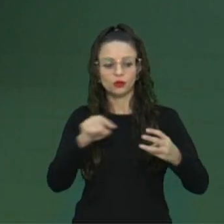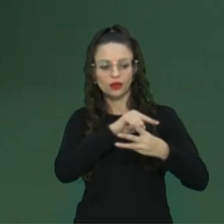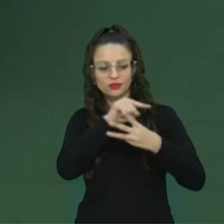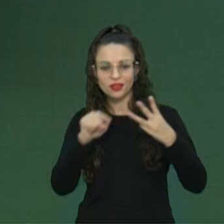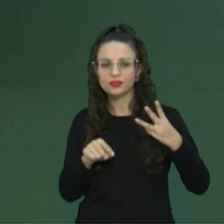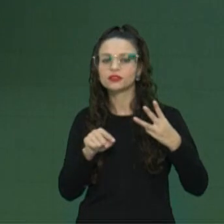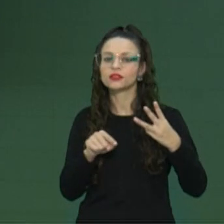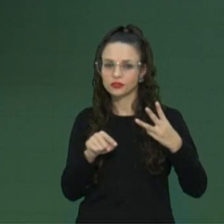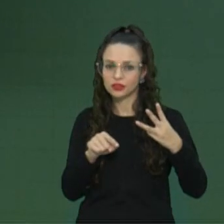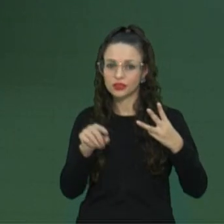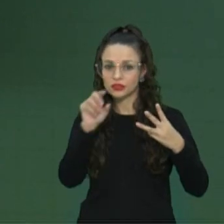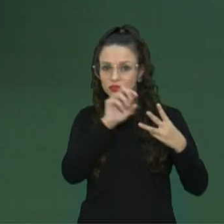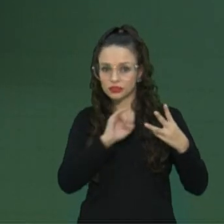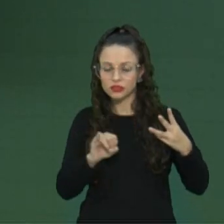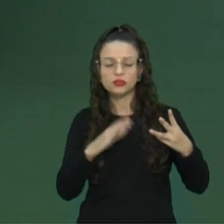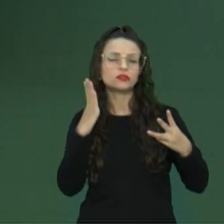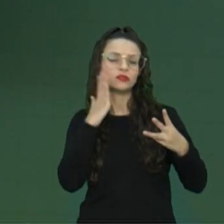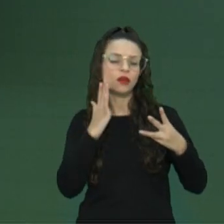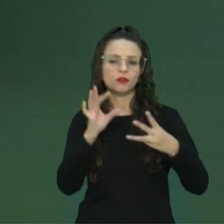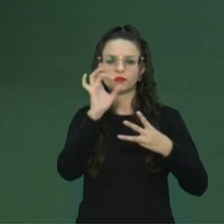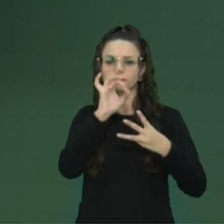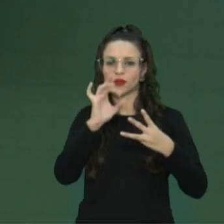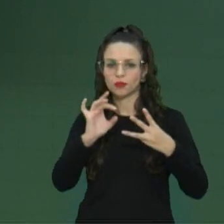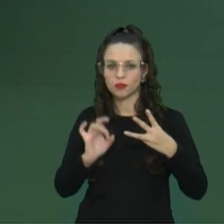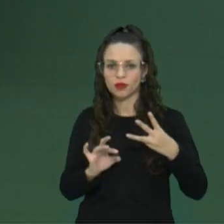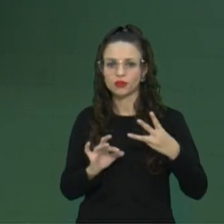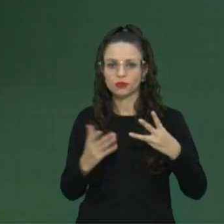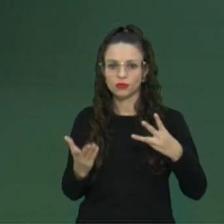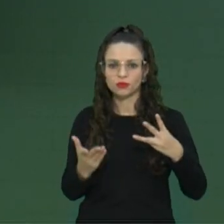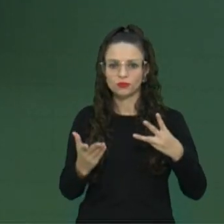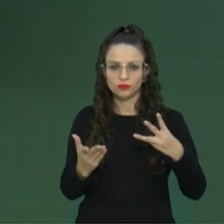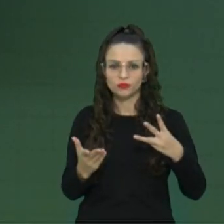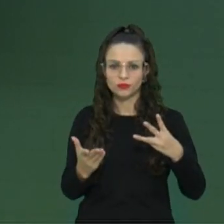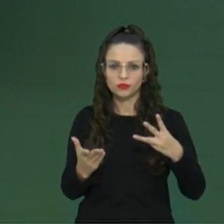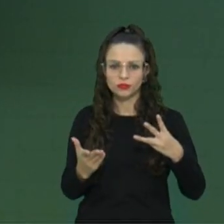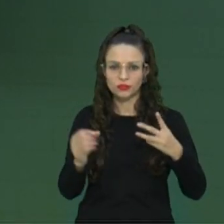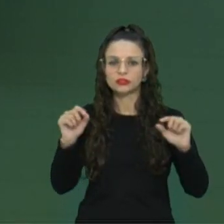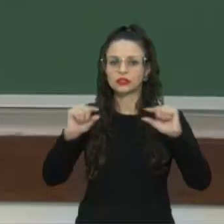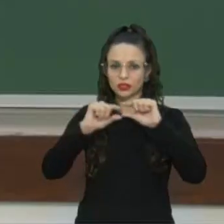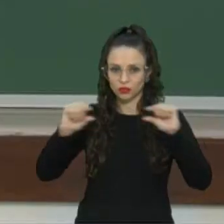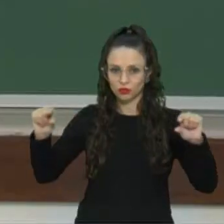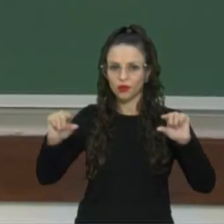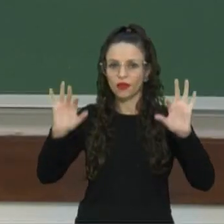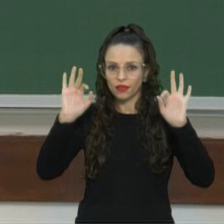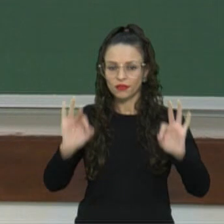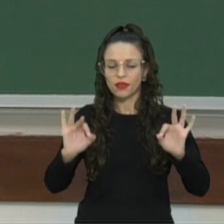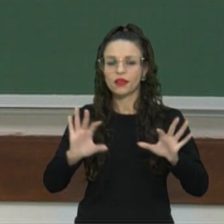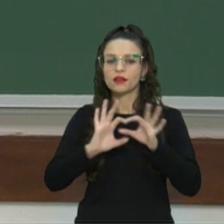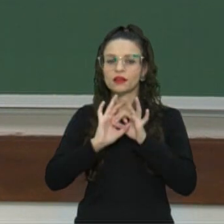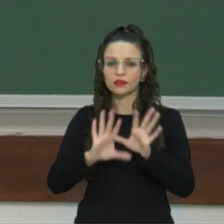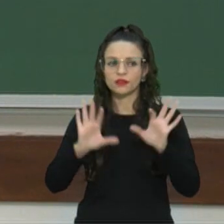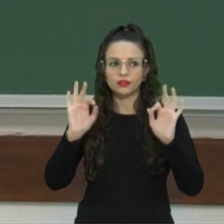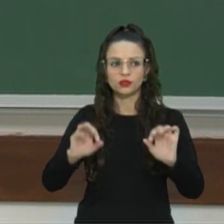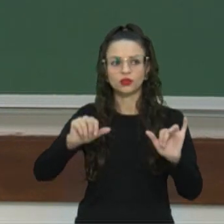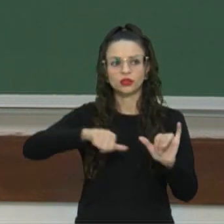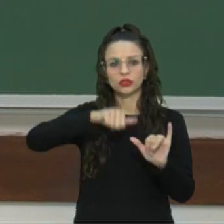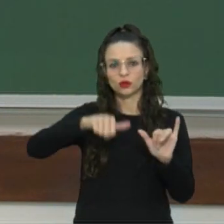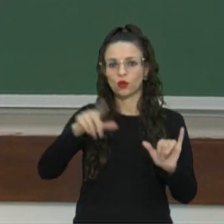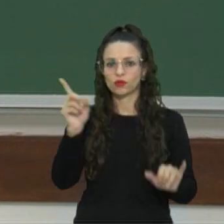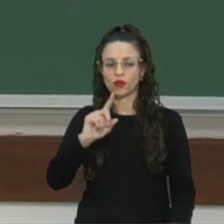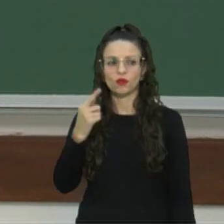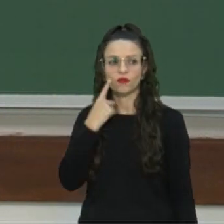e aí, se a gente sabe se a nossa equação química é espontânea ou não, se a reação é espontânea ou